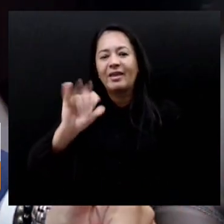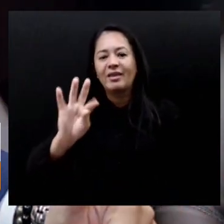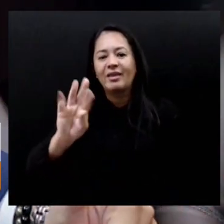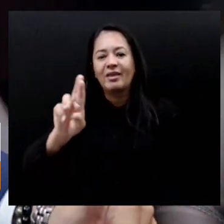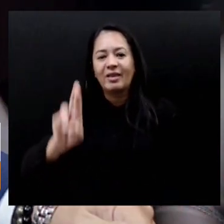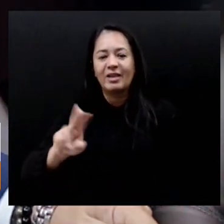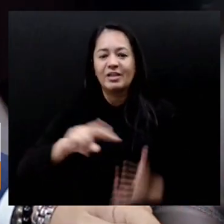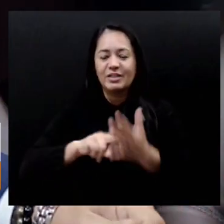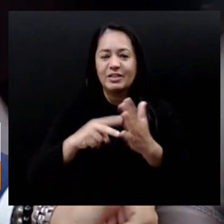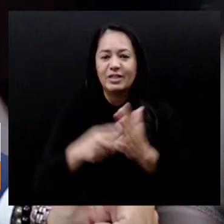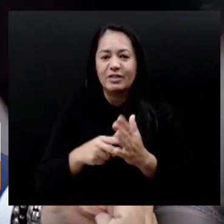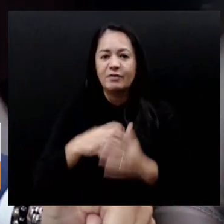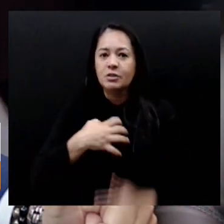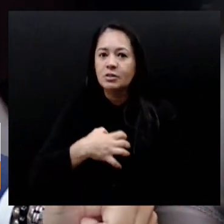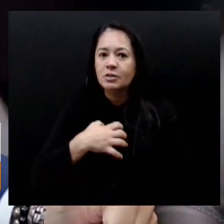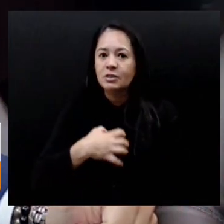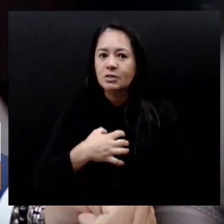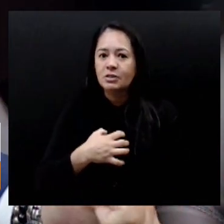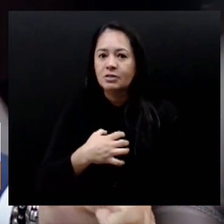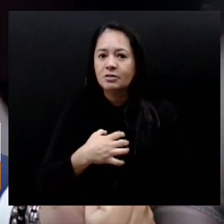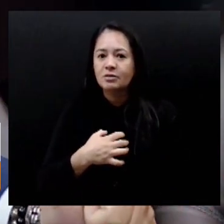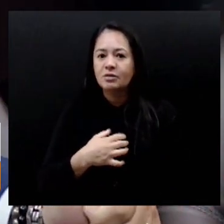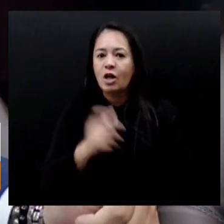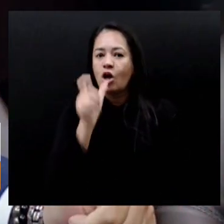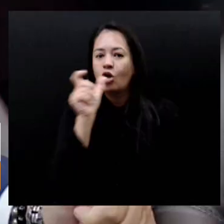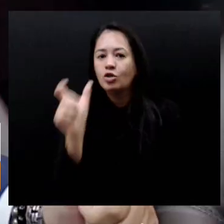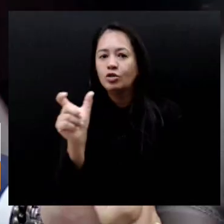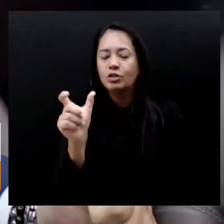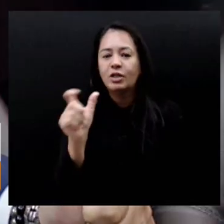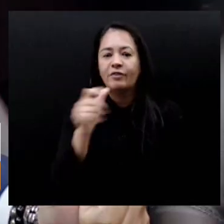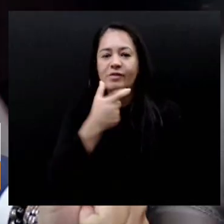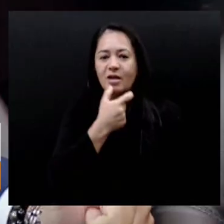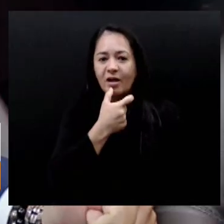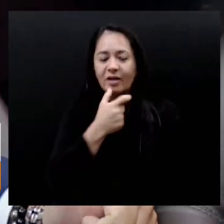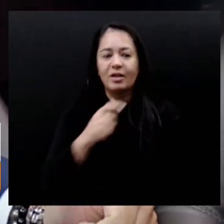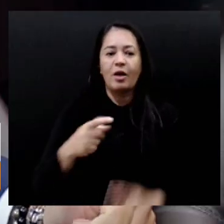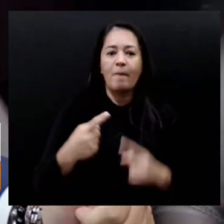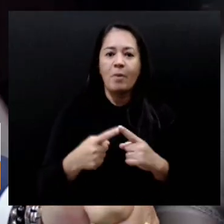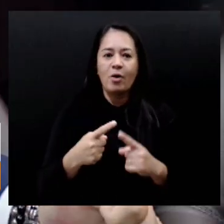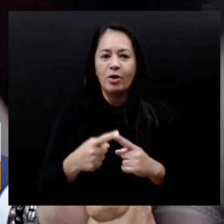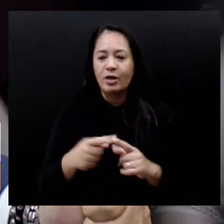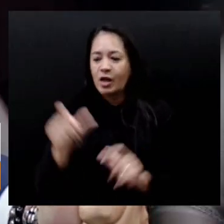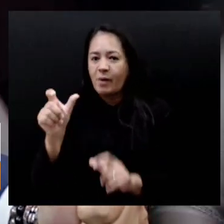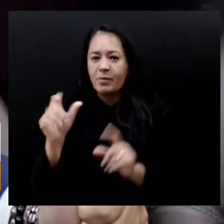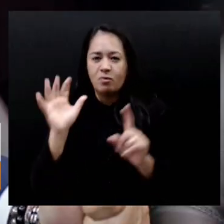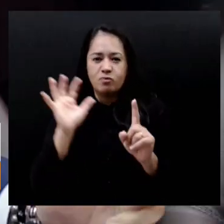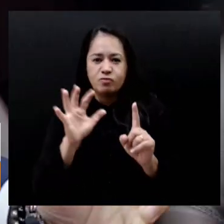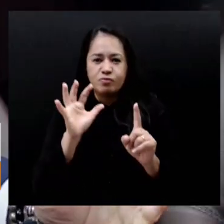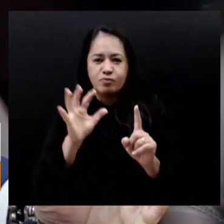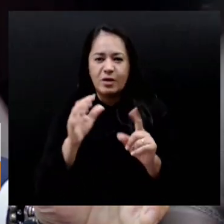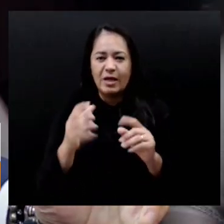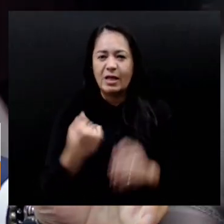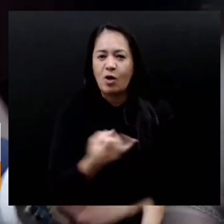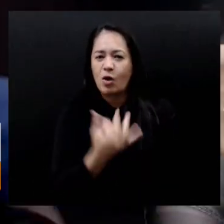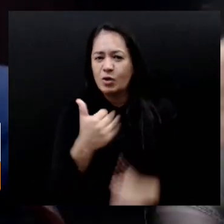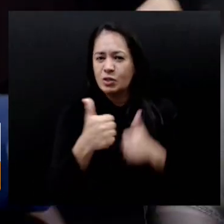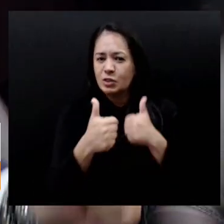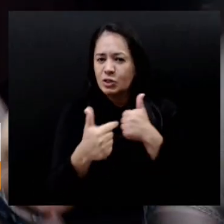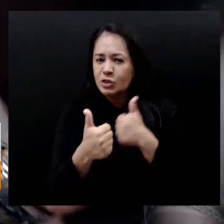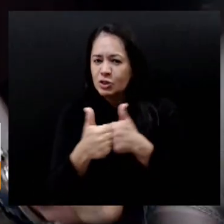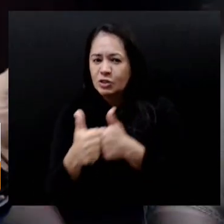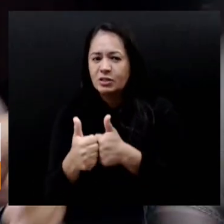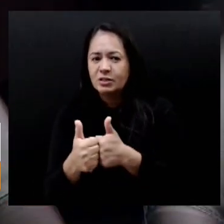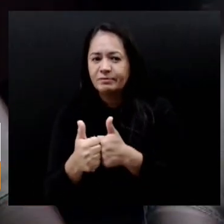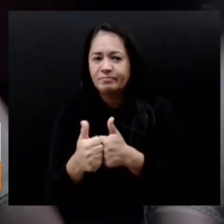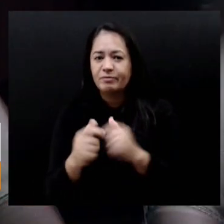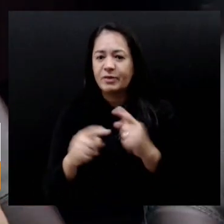quantas Uhum. pessoas a gente não vê que são aí influencers ou que tem um número de seguidor grande, ou às vezes até não tem, mas é uma aluna na